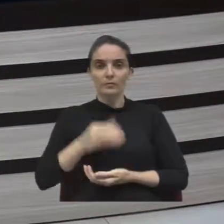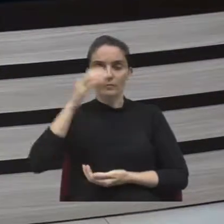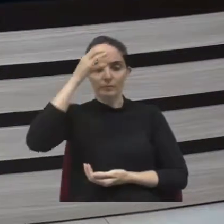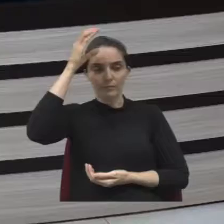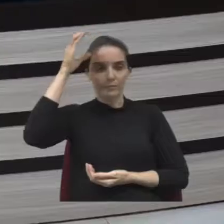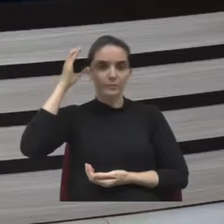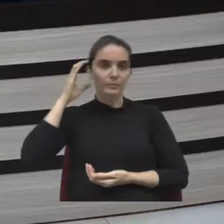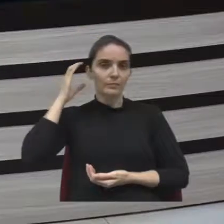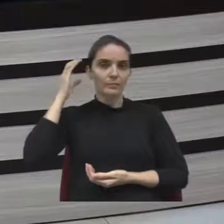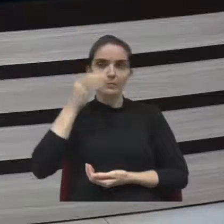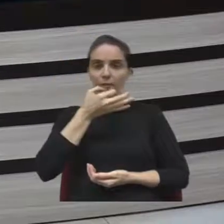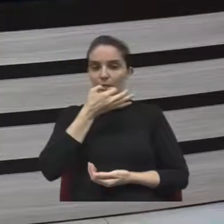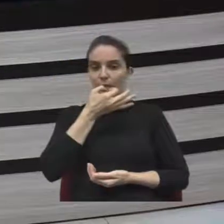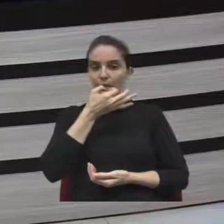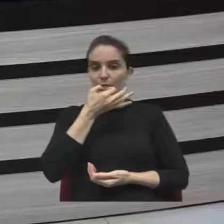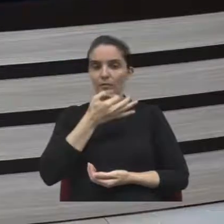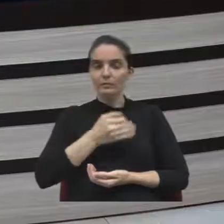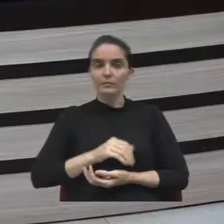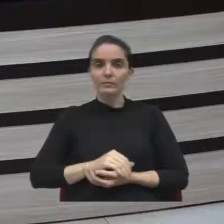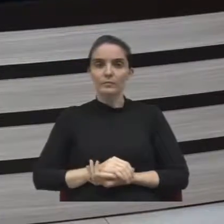Pontes.